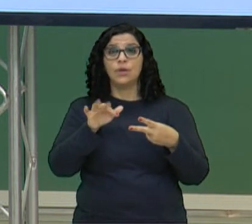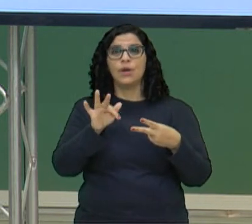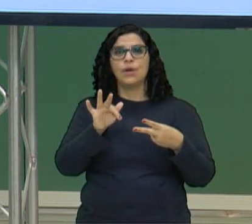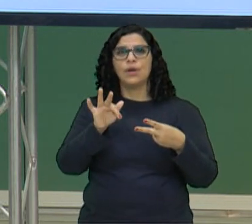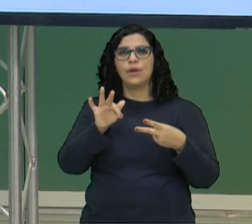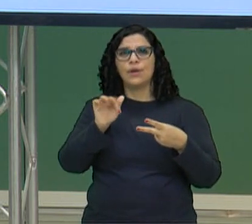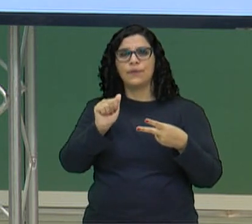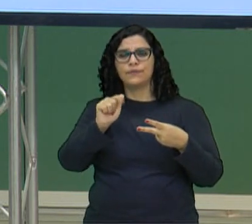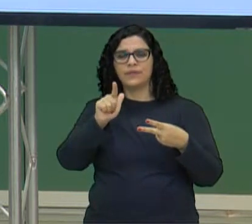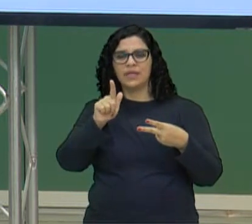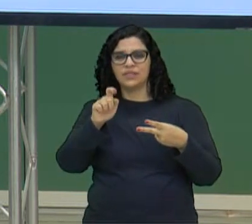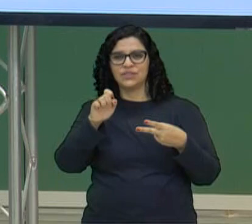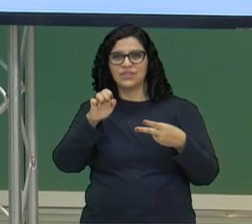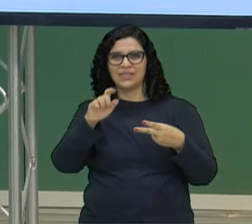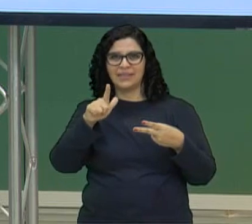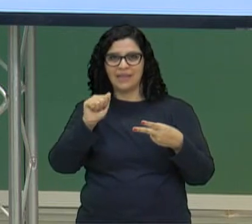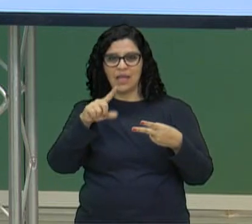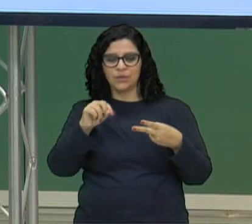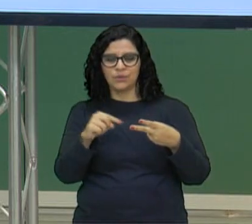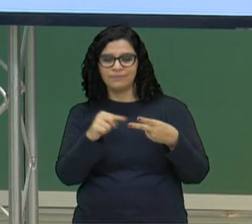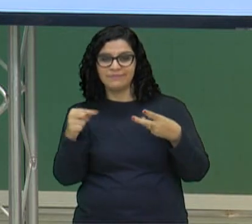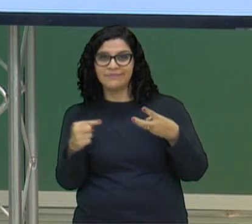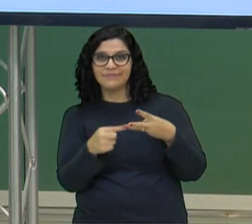flagelado, fecunda, surge um